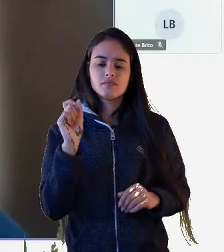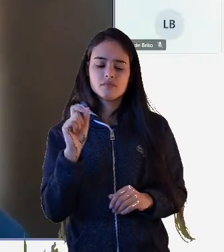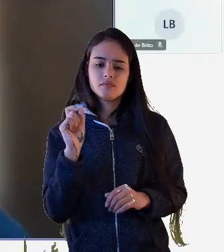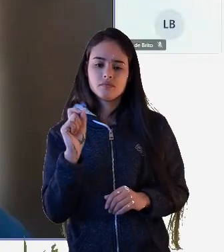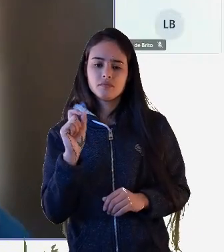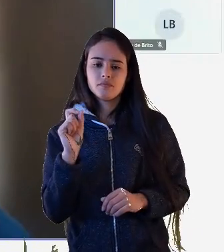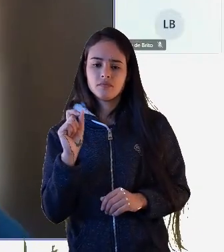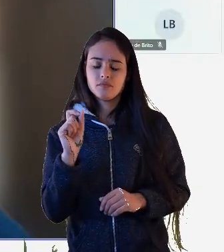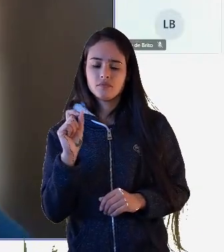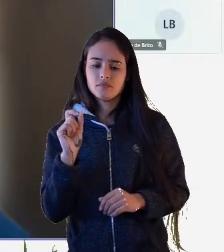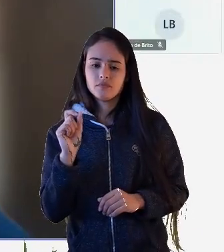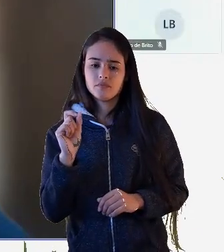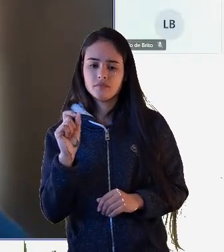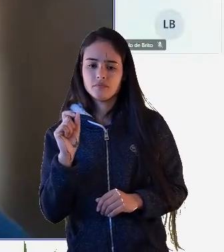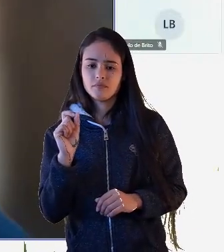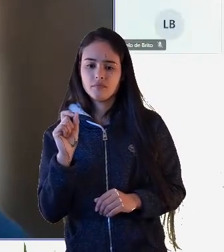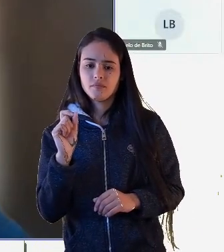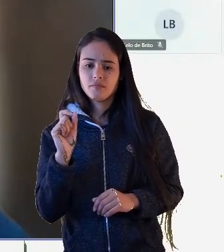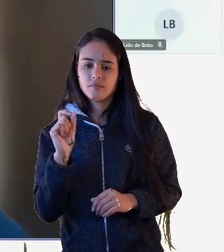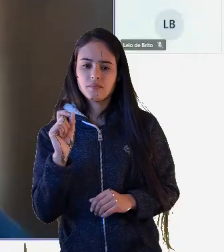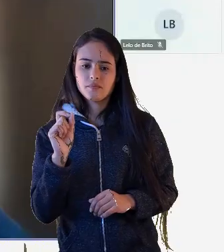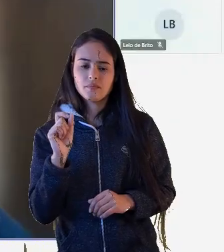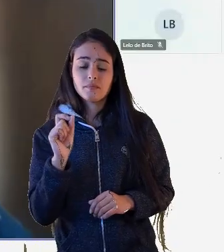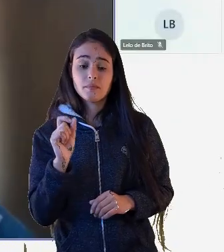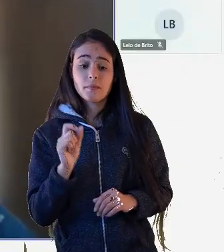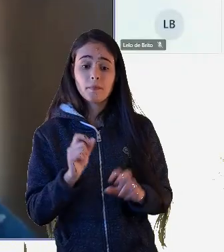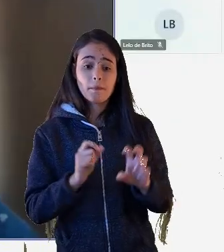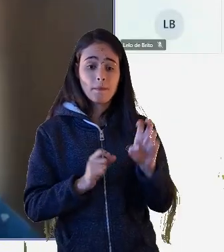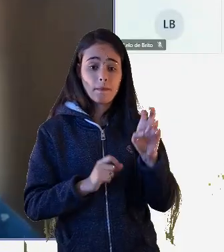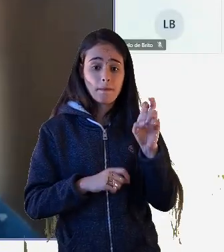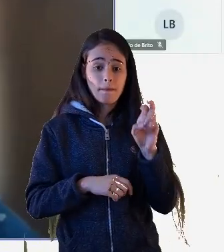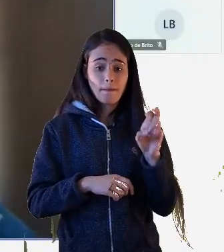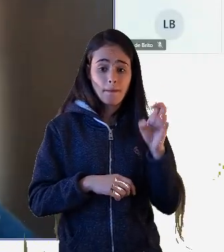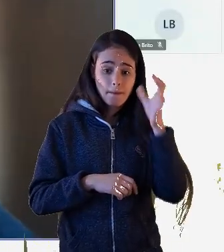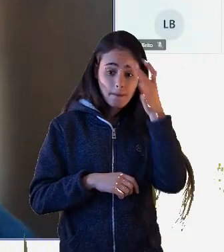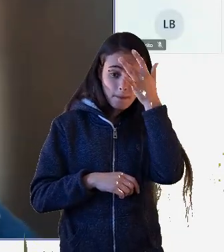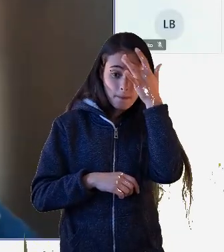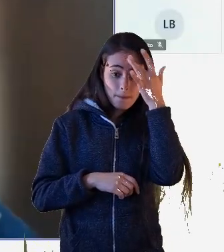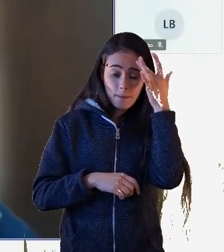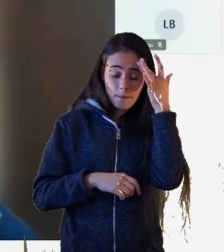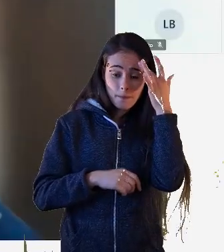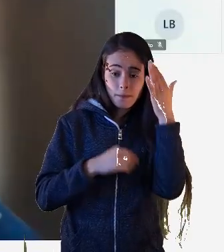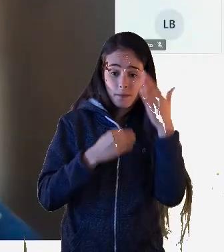tentei trazer um pouco, alguns pontos importantes para vocês.